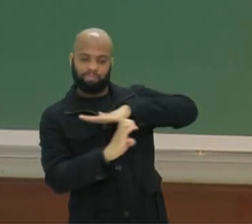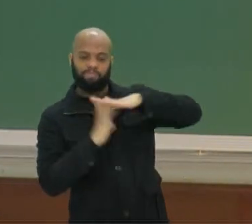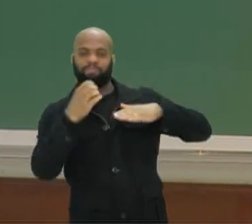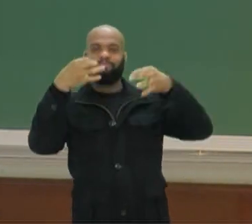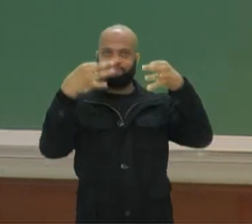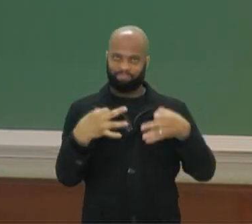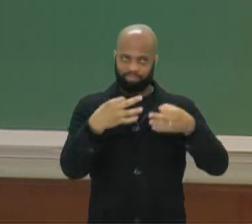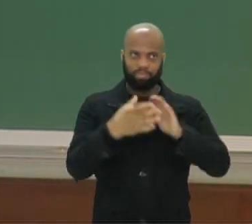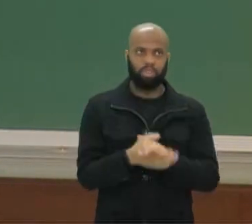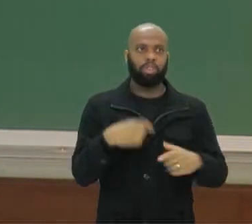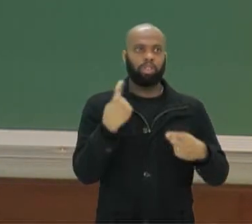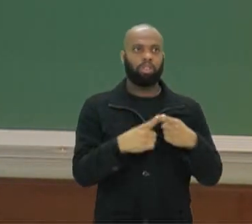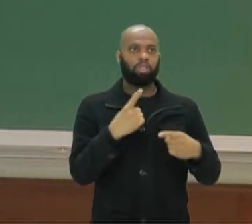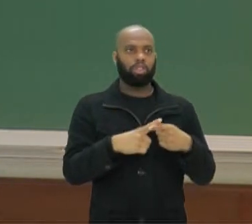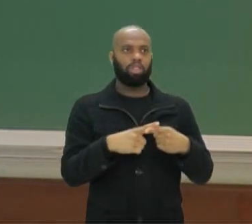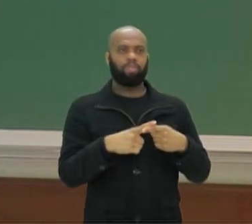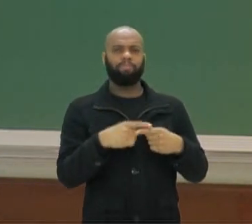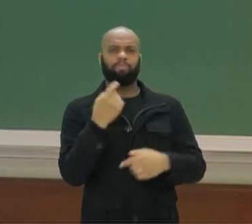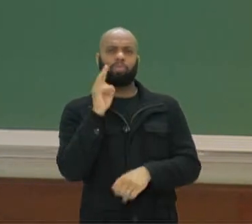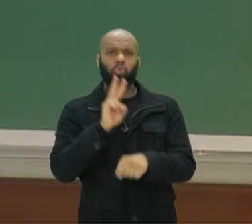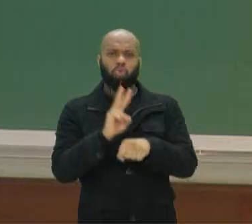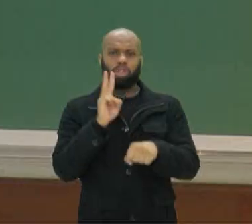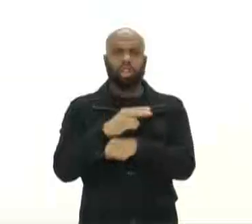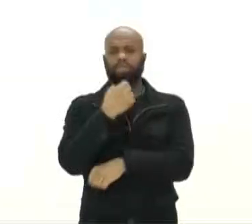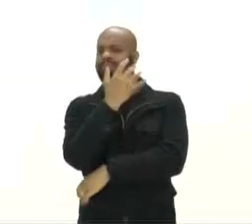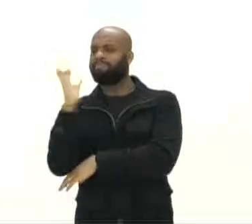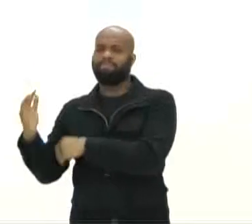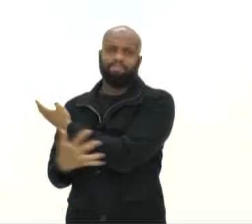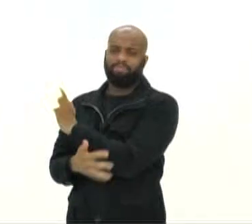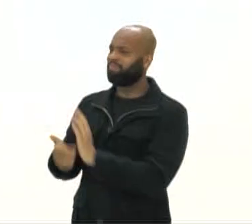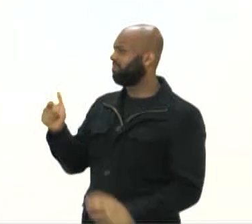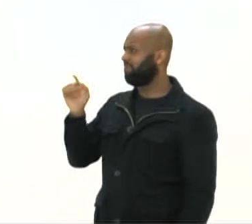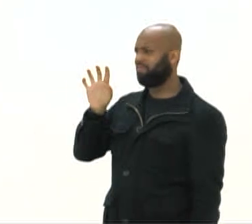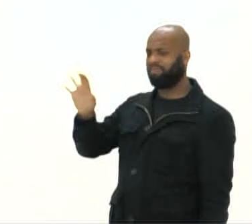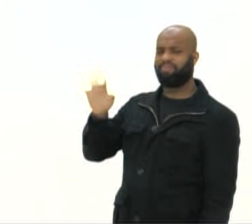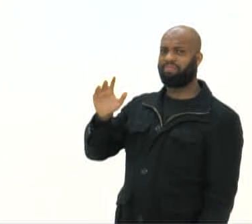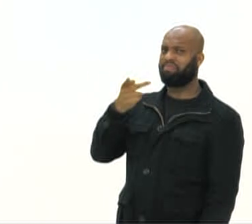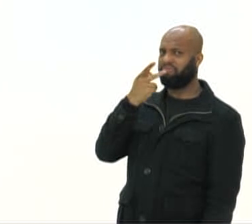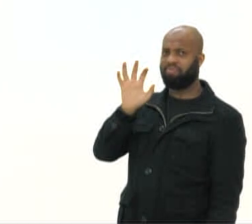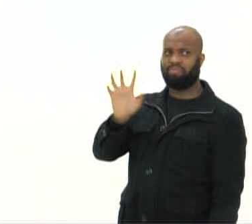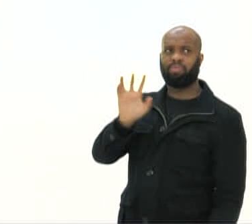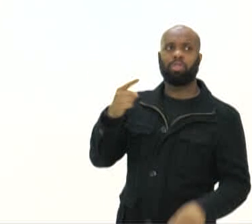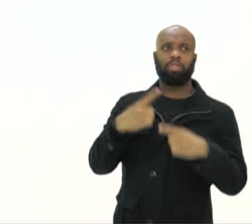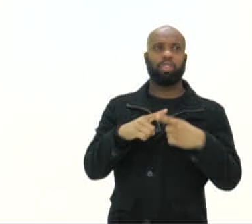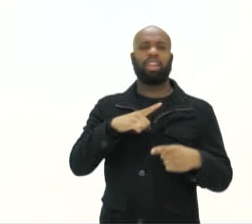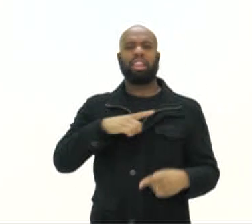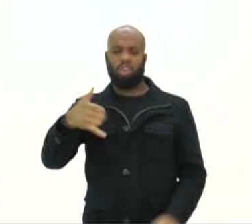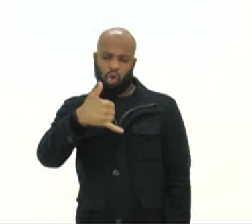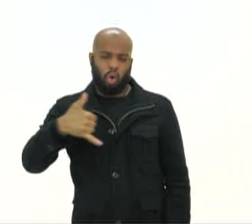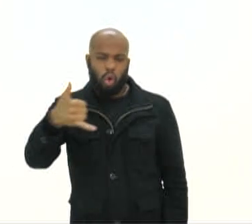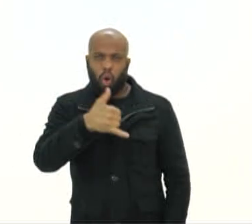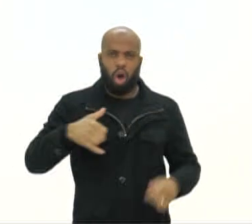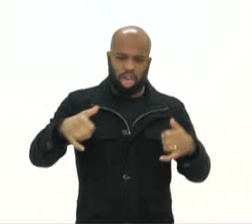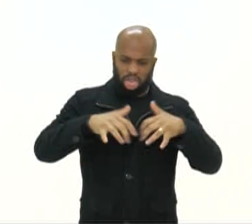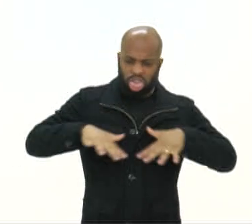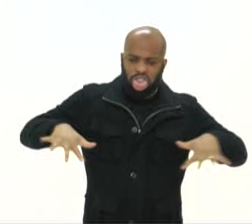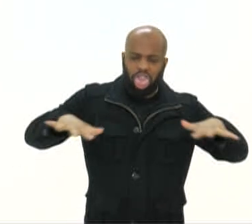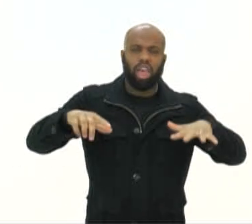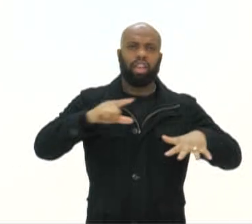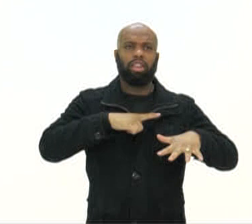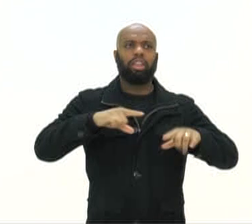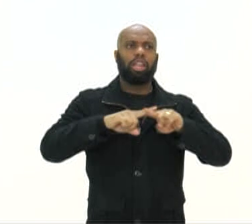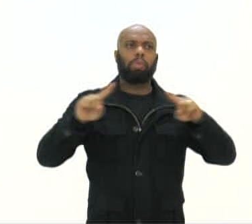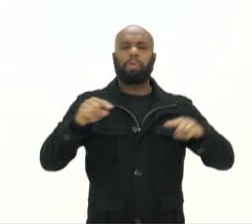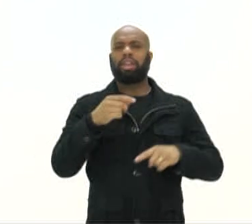certa. Preservação do meio ambiente, a gente não tem nada disso, nada que fala. Por mais que tenha alguma coisa referente a vazamento de